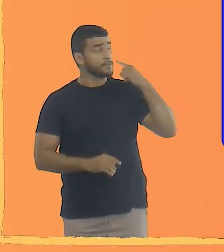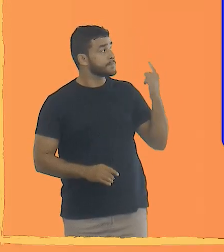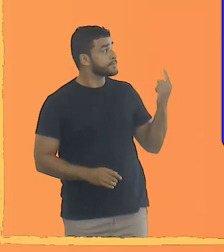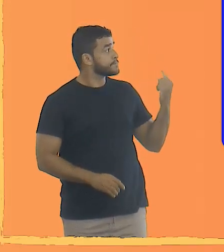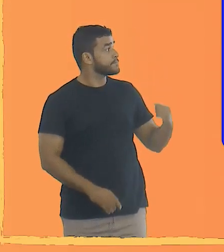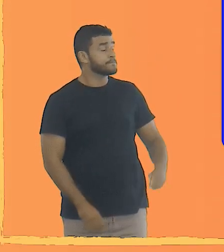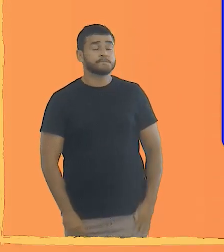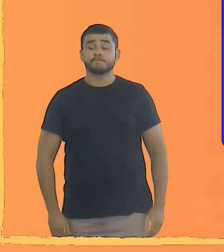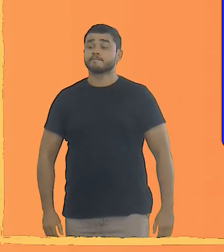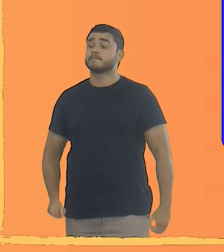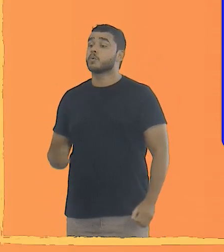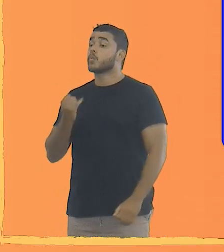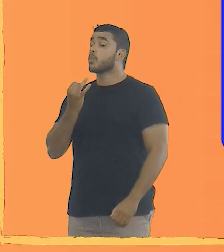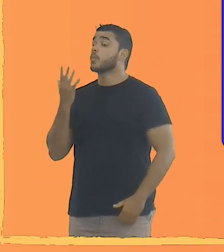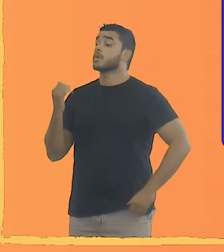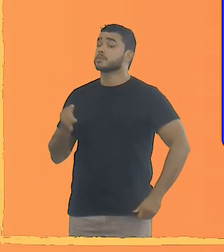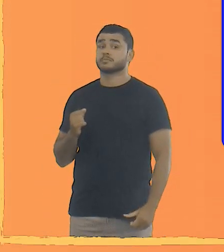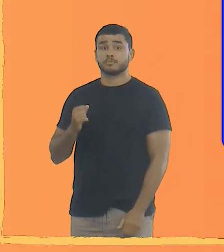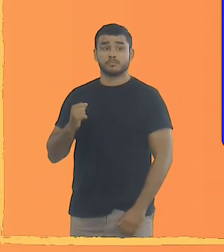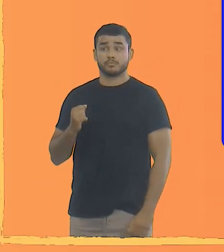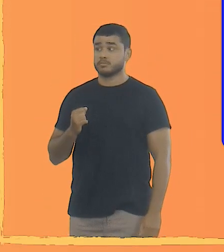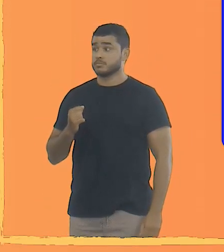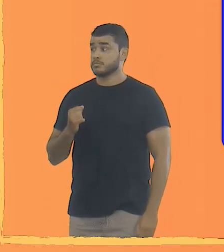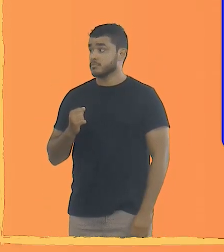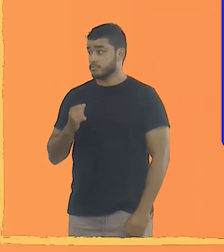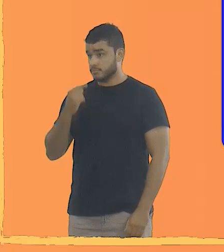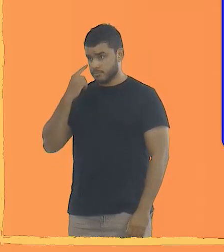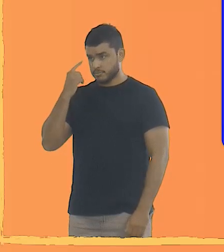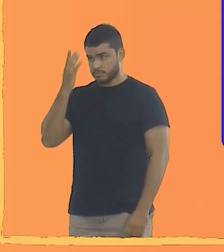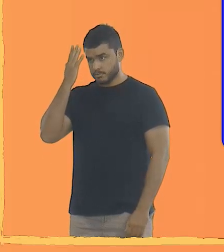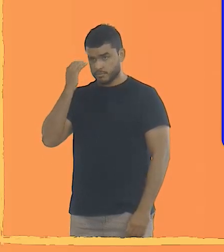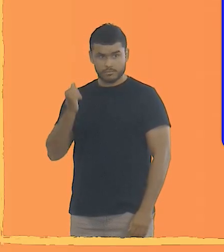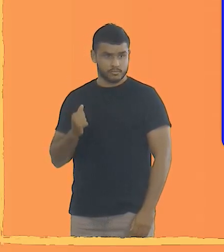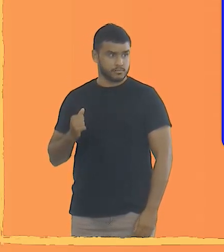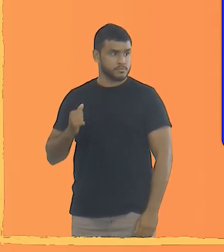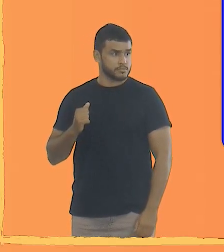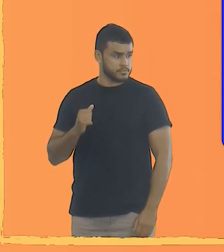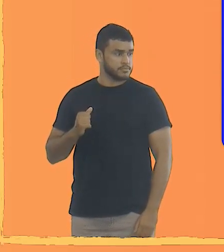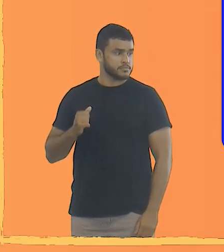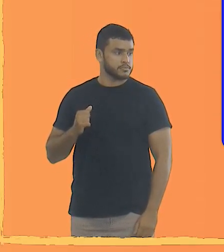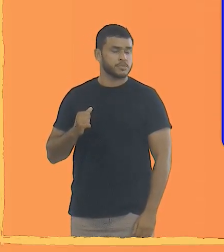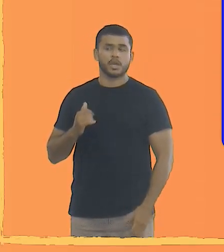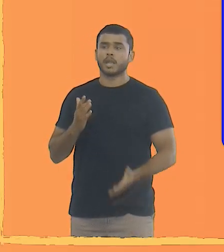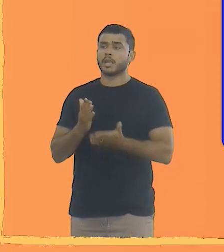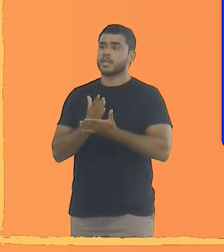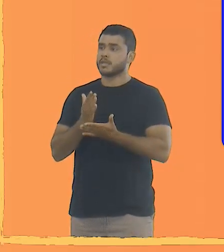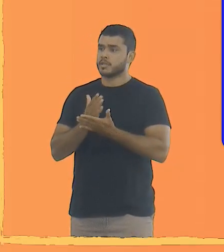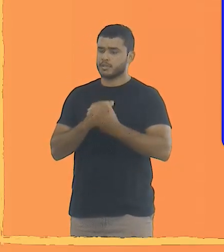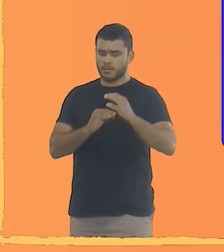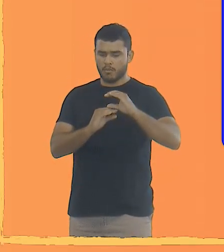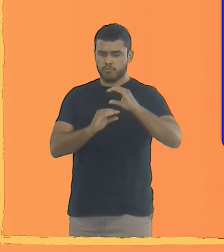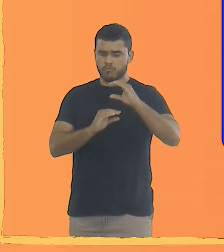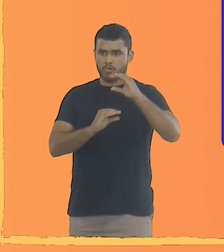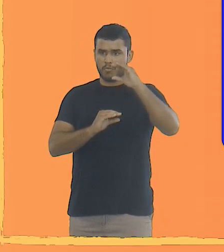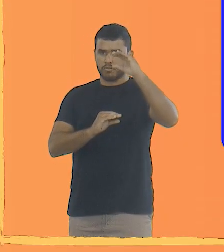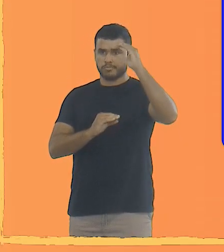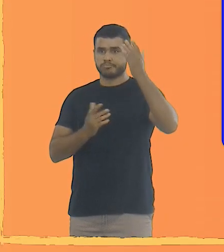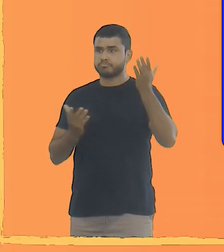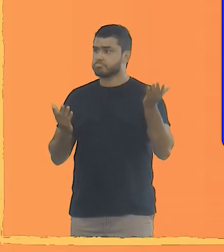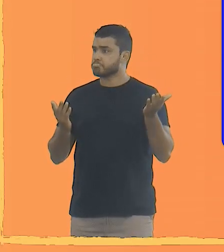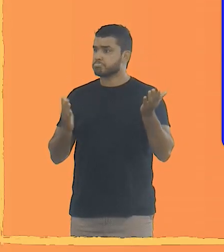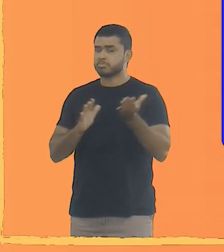eu tenho nessa pilha? Vejam que para responder uma pergunta dessa, a gente não precisa de técnica especial